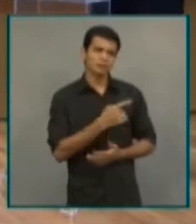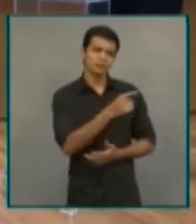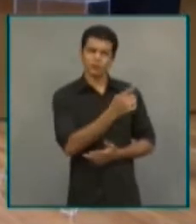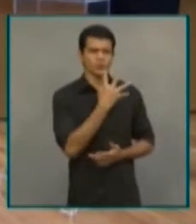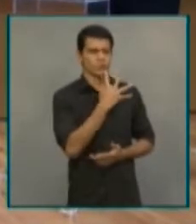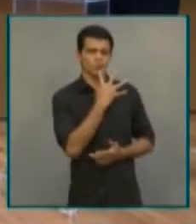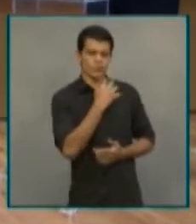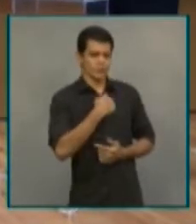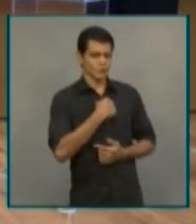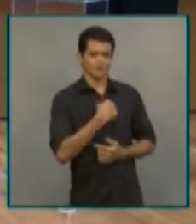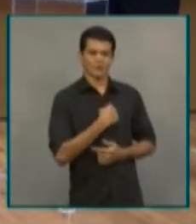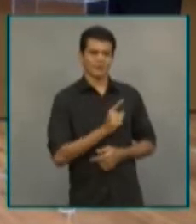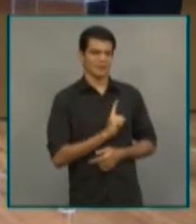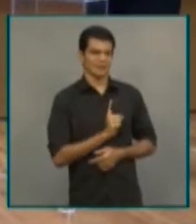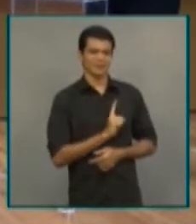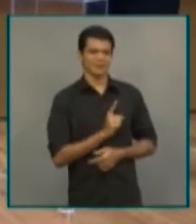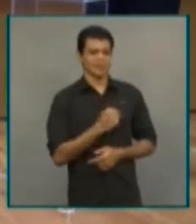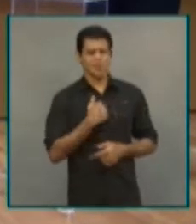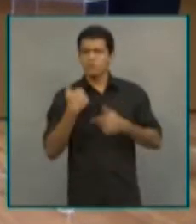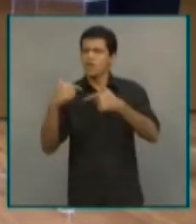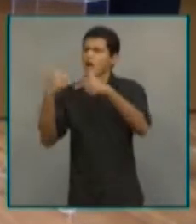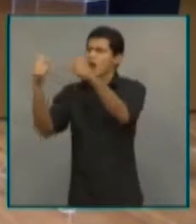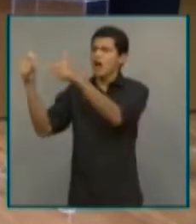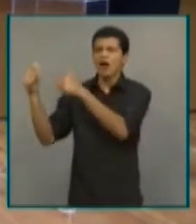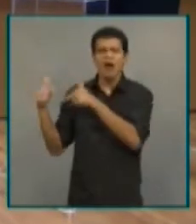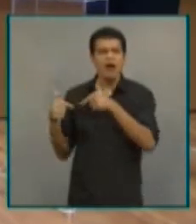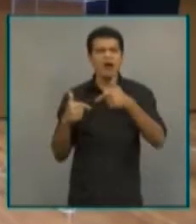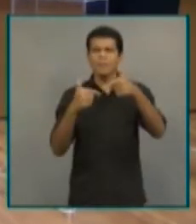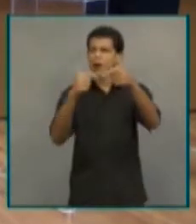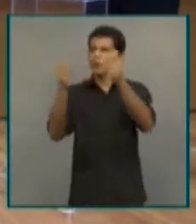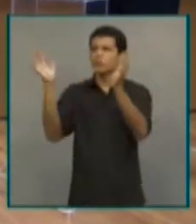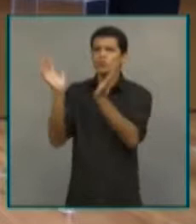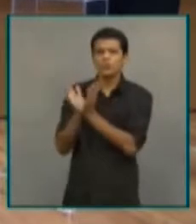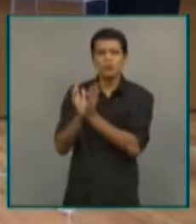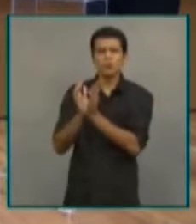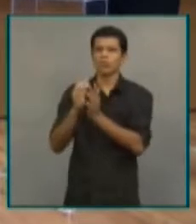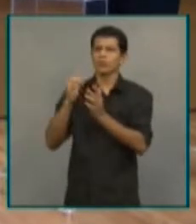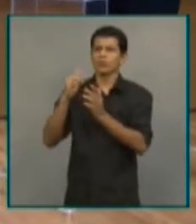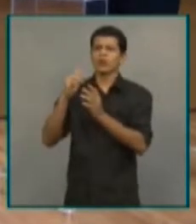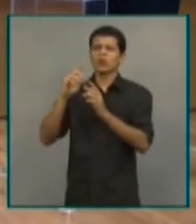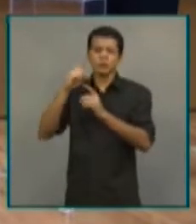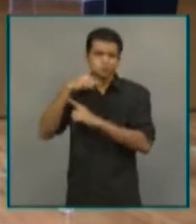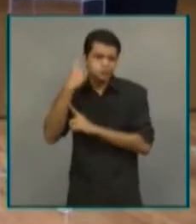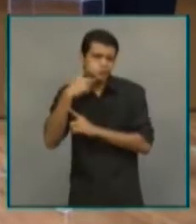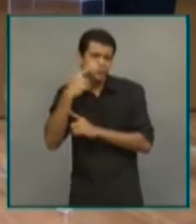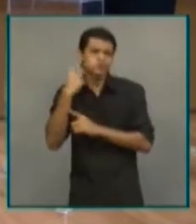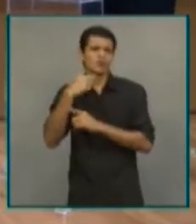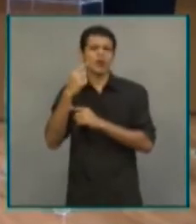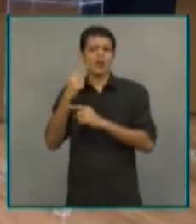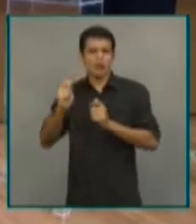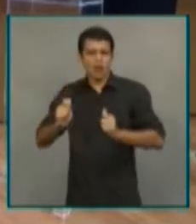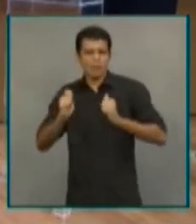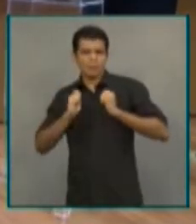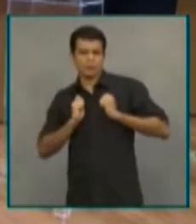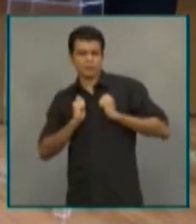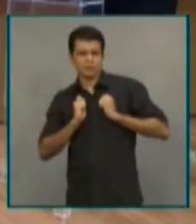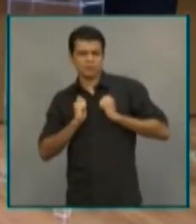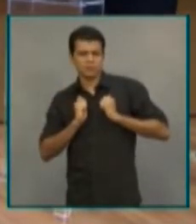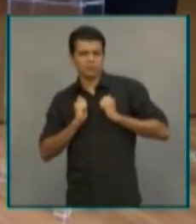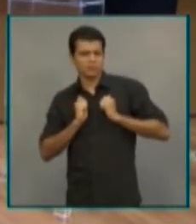trabalho realizado em prol de uma categoria chamada direito previdenciário. Lutei de forma intransigente pelas